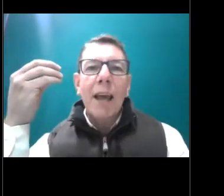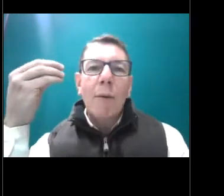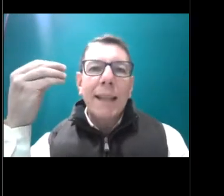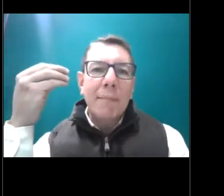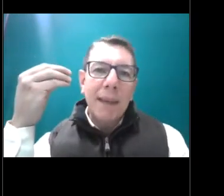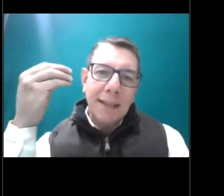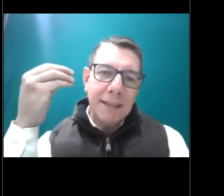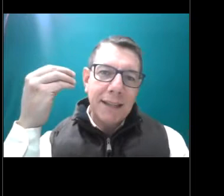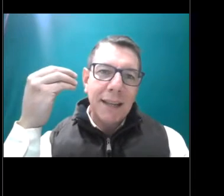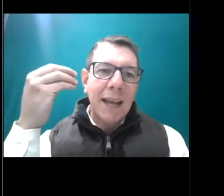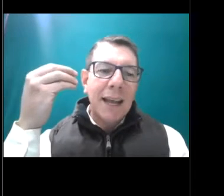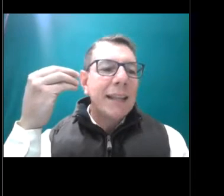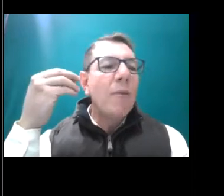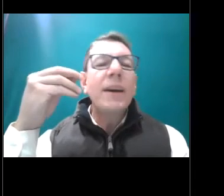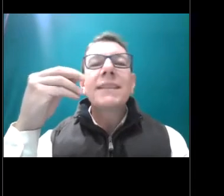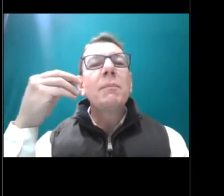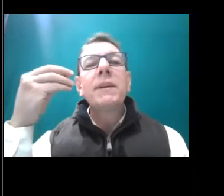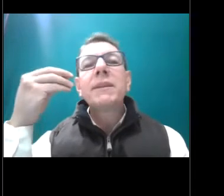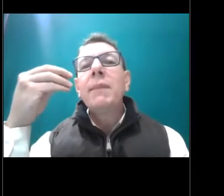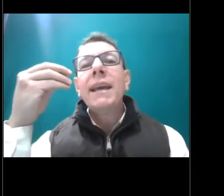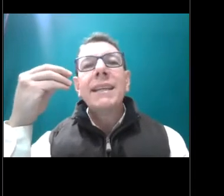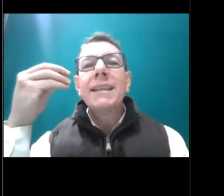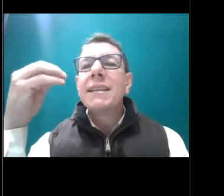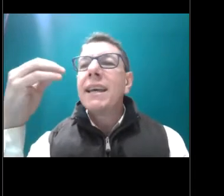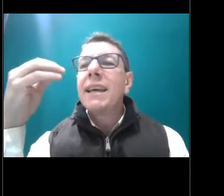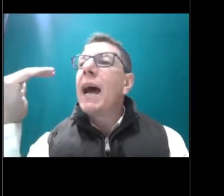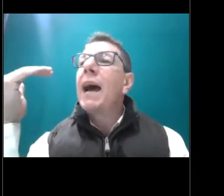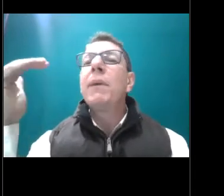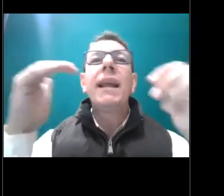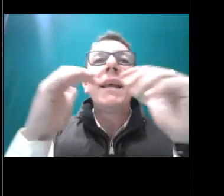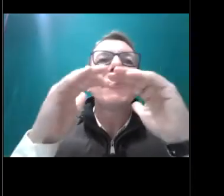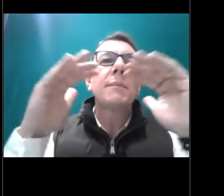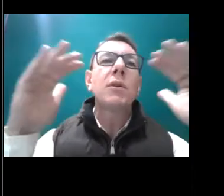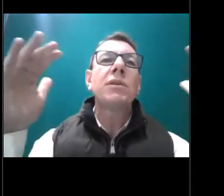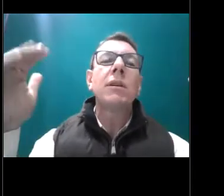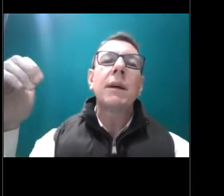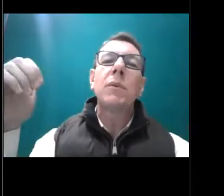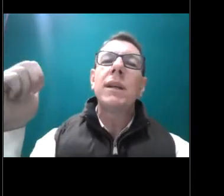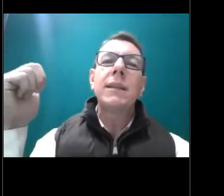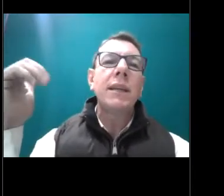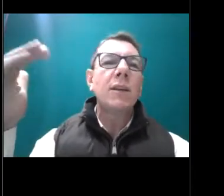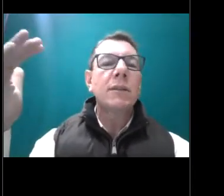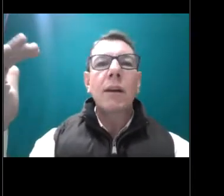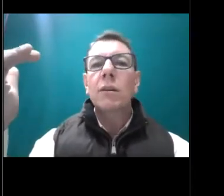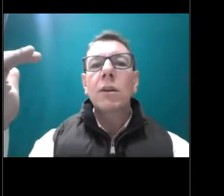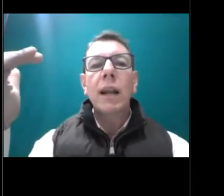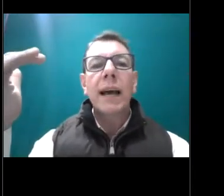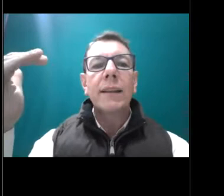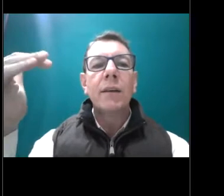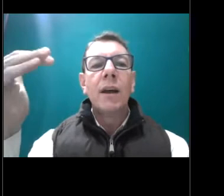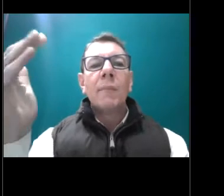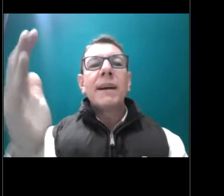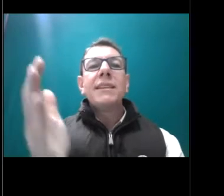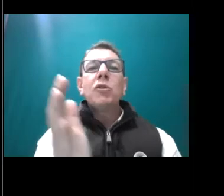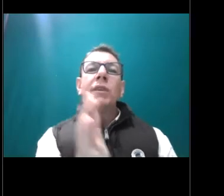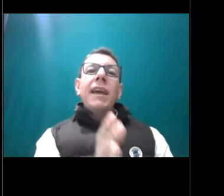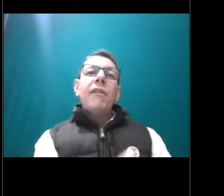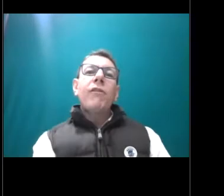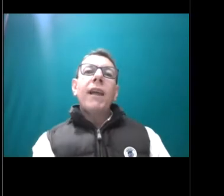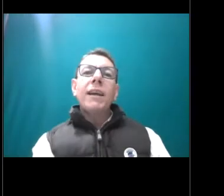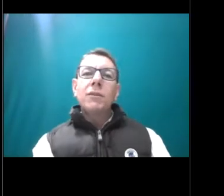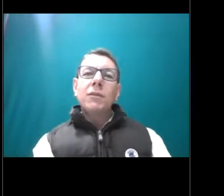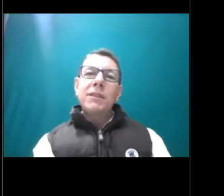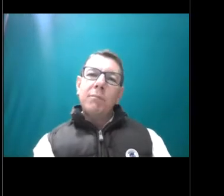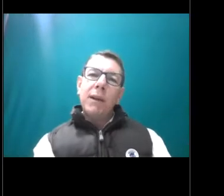silo adequadamente não é simplesmente dizer que, beleza, meu silo está bonitinho, está controlado, mas isso